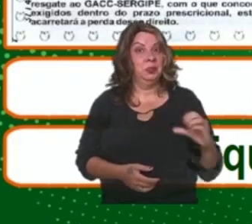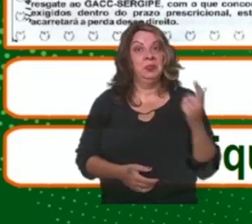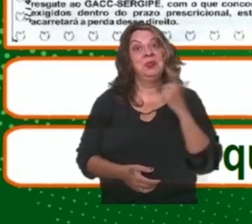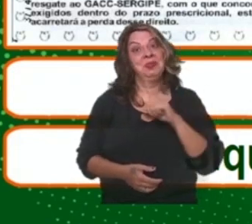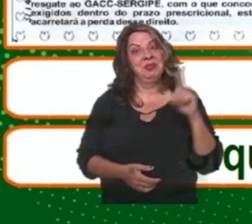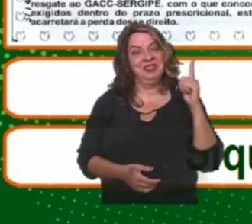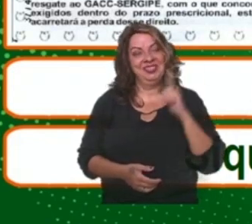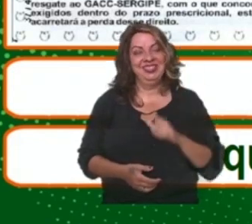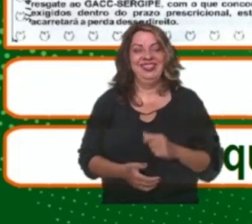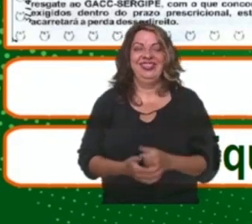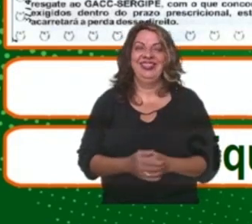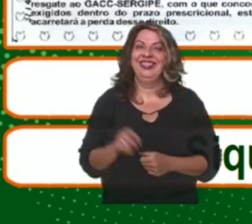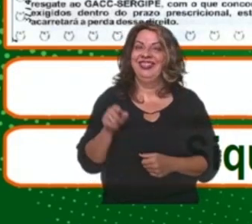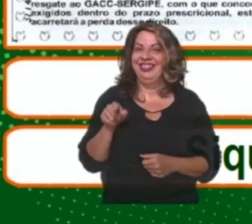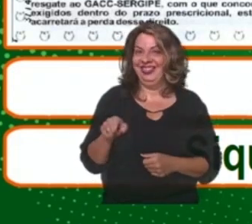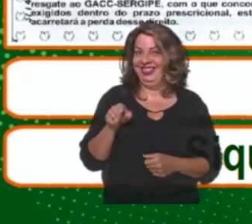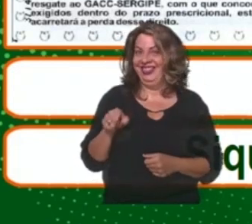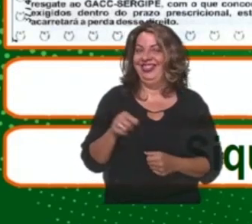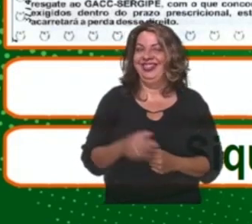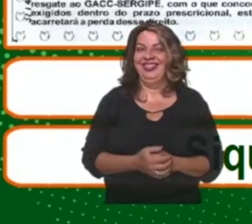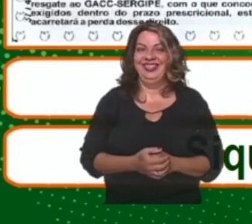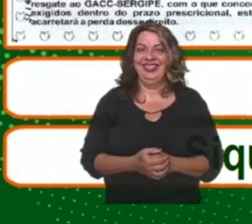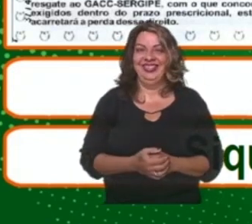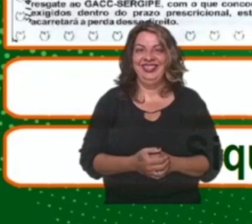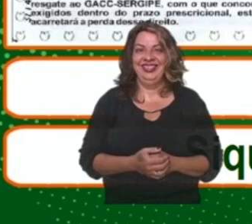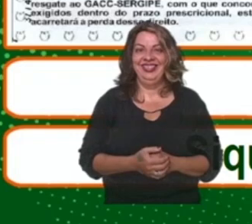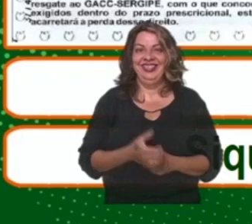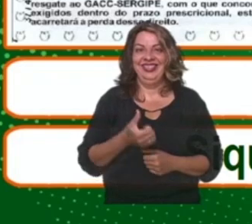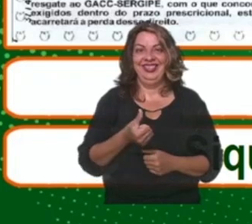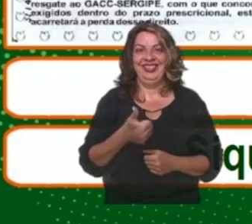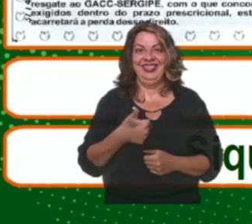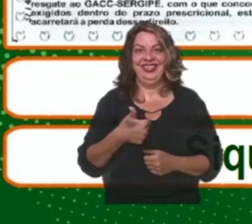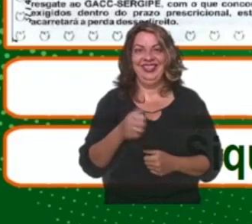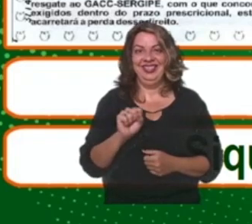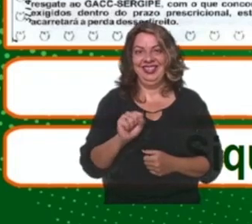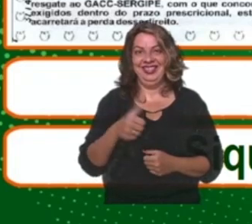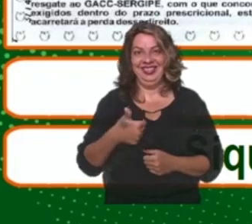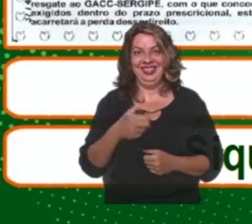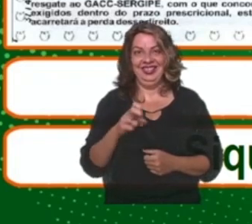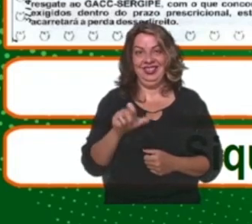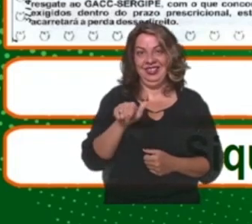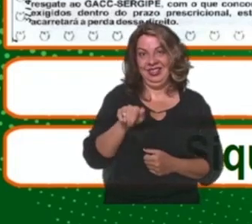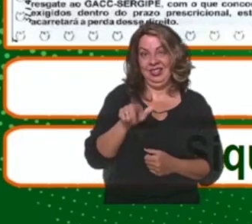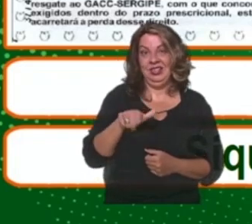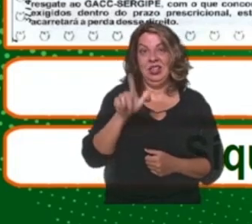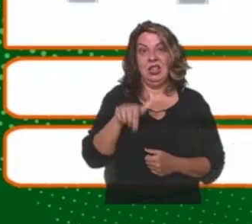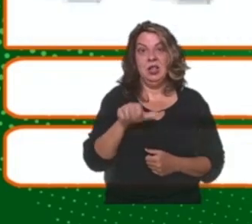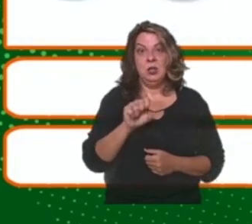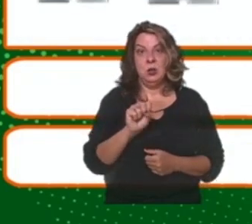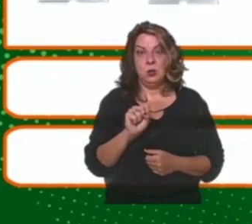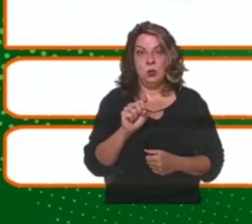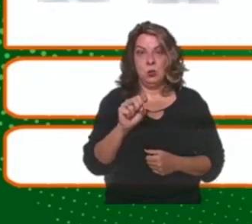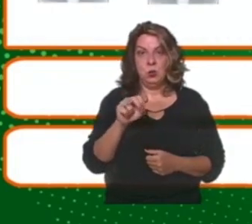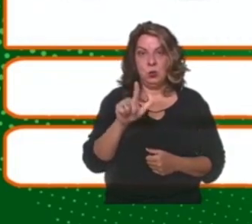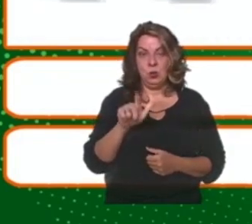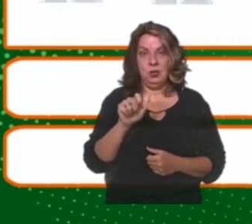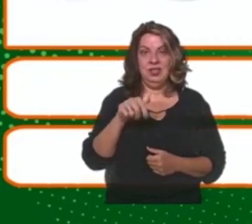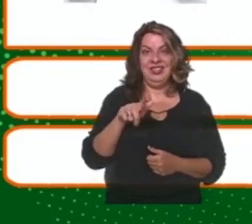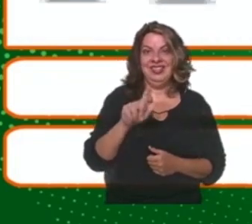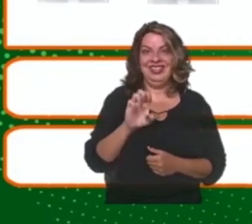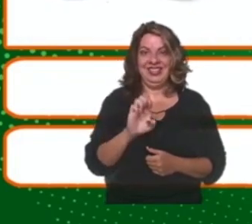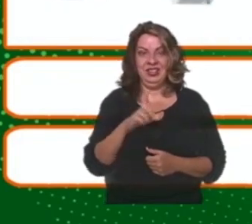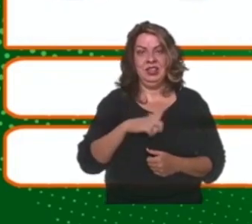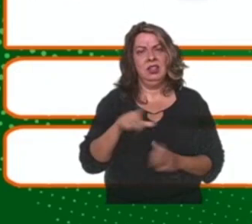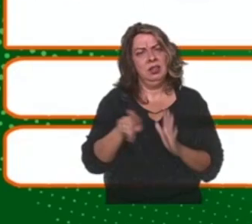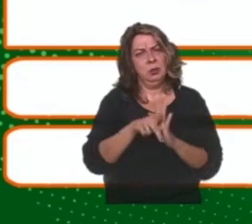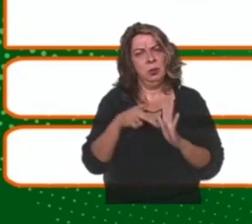levou R$500. E olha só aqui o título 618157 da Solange Vasconcelos, de Ilha